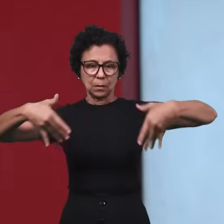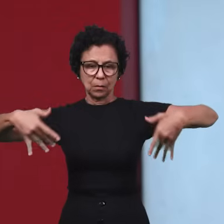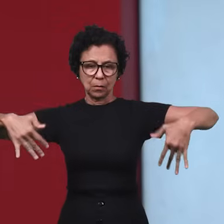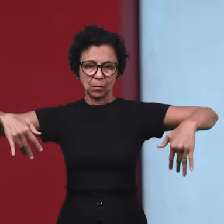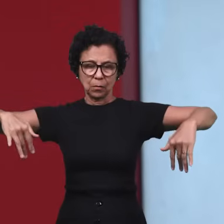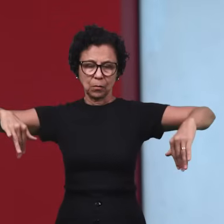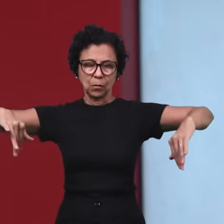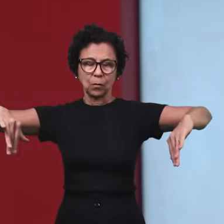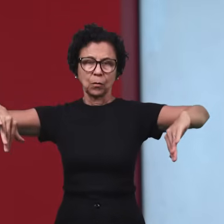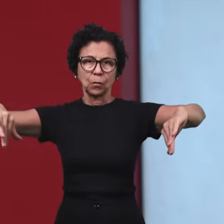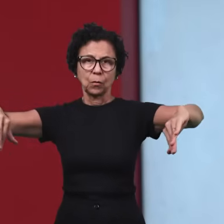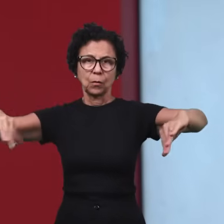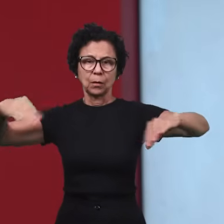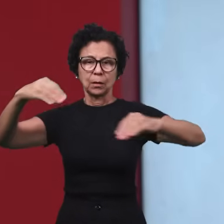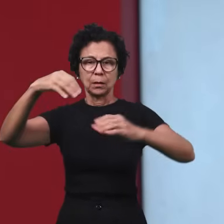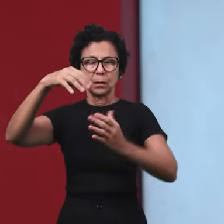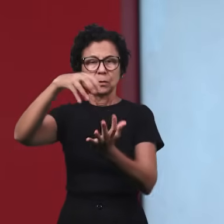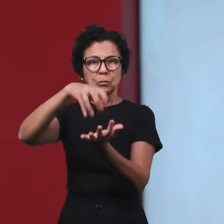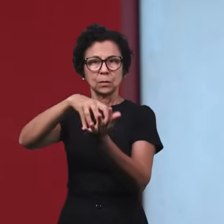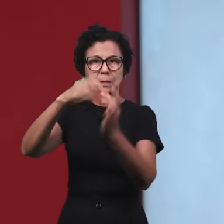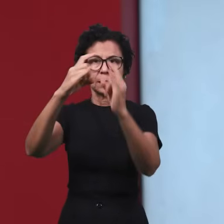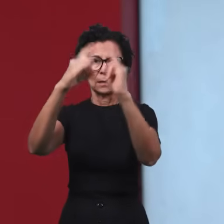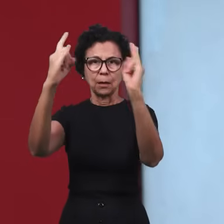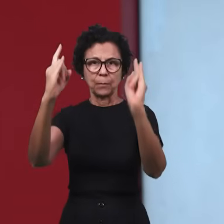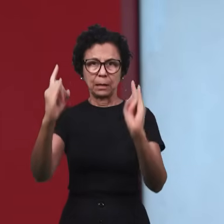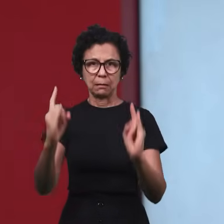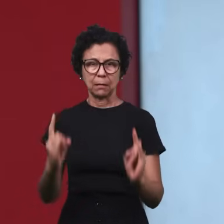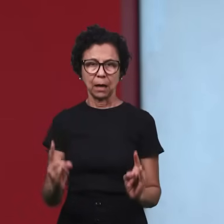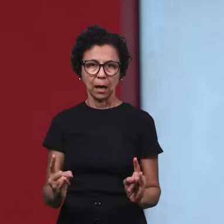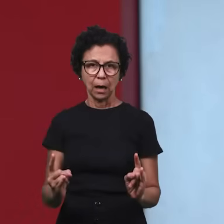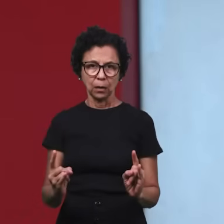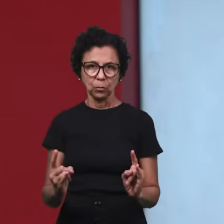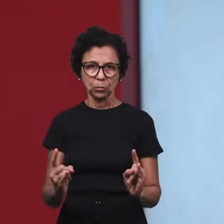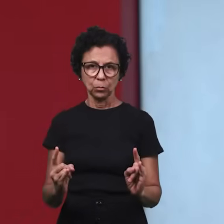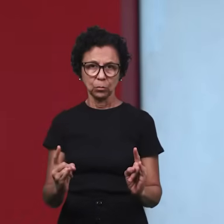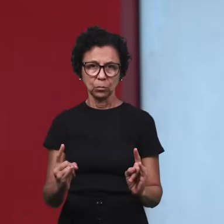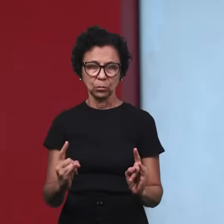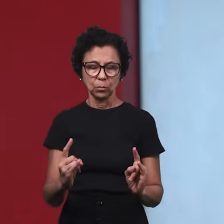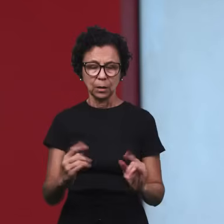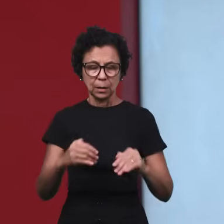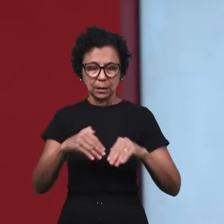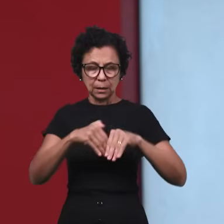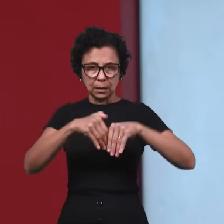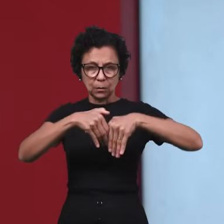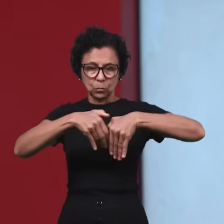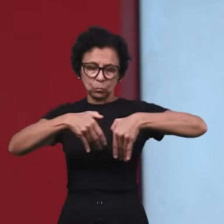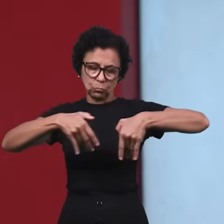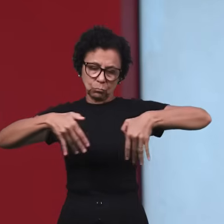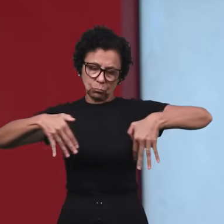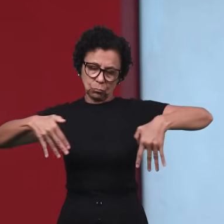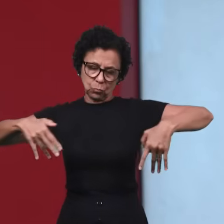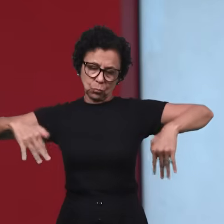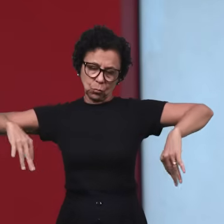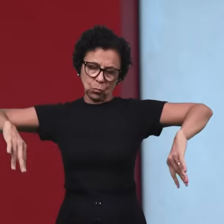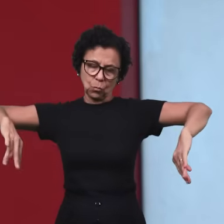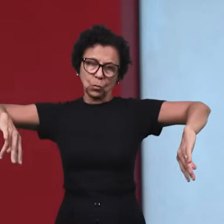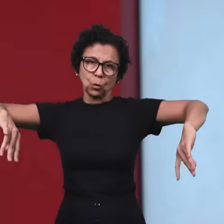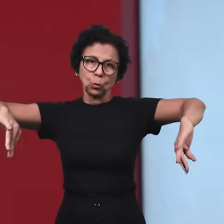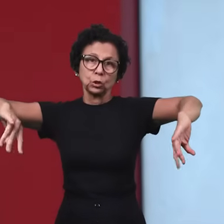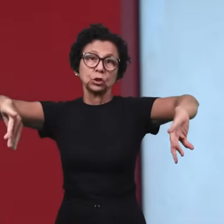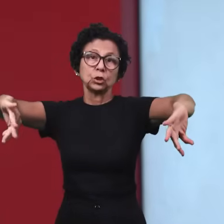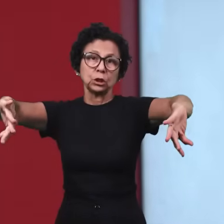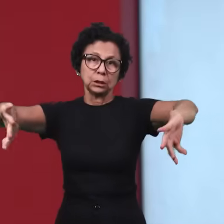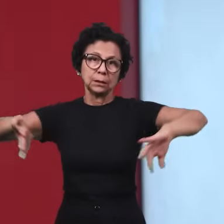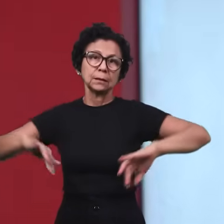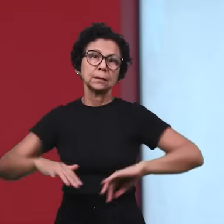mostra também a nossa santificação, que vem pelo Espírito Santo, que cada dia vai trabalhando nas nossas vidas